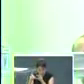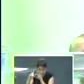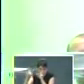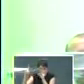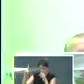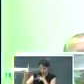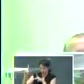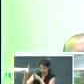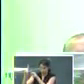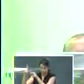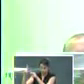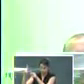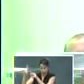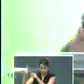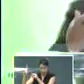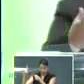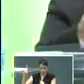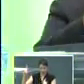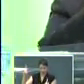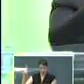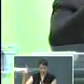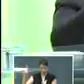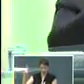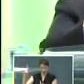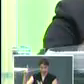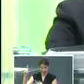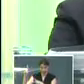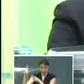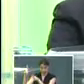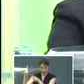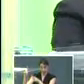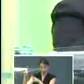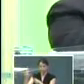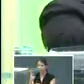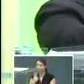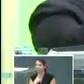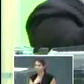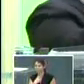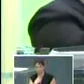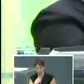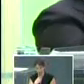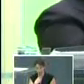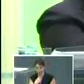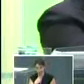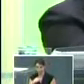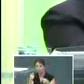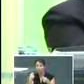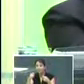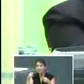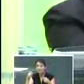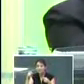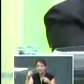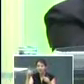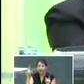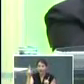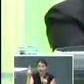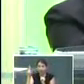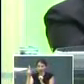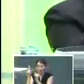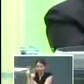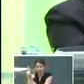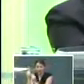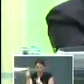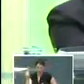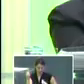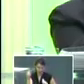de Deus na nossa vida, algo que está comunicando conosco, é porque nós temos alguma ligação com Cristo, que